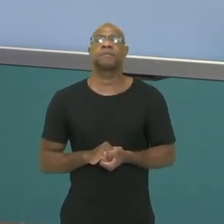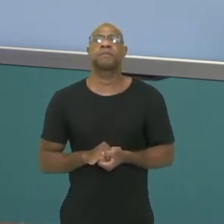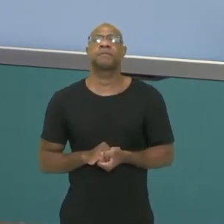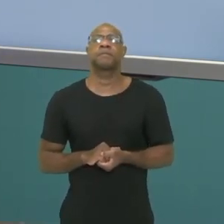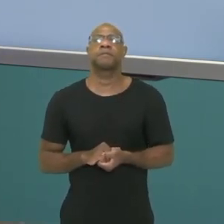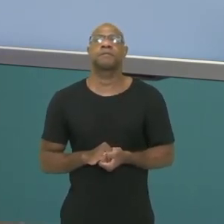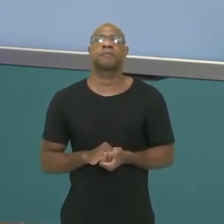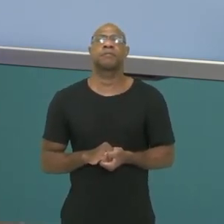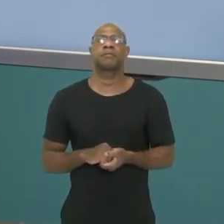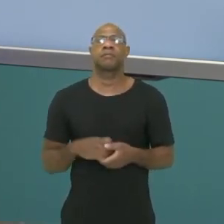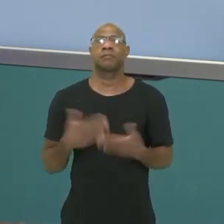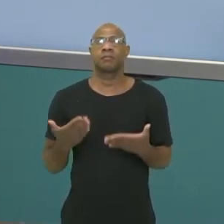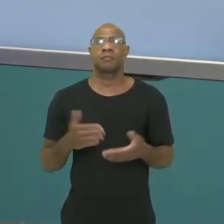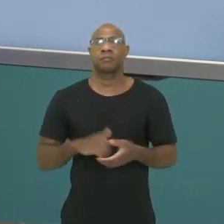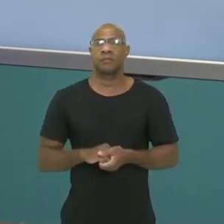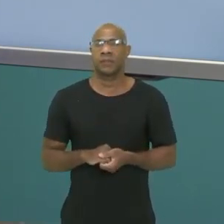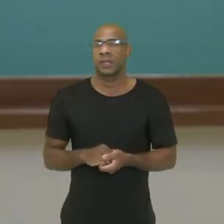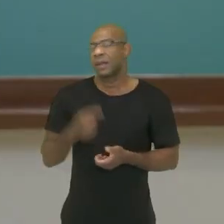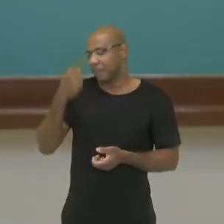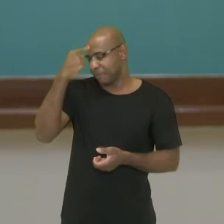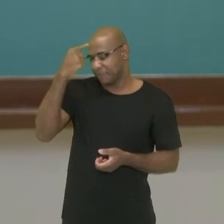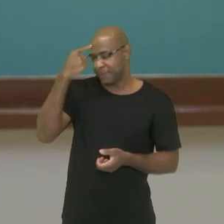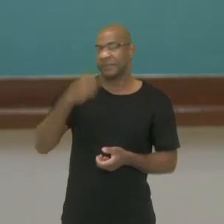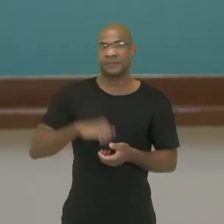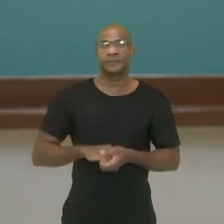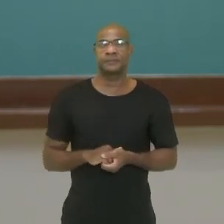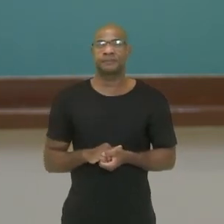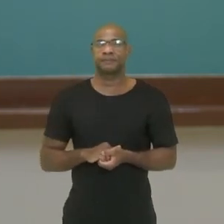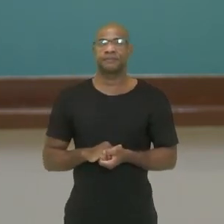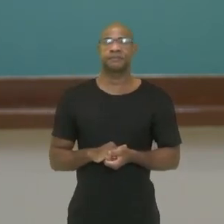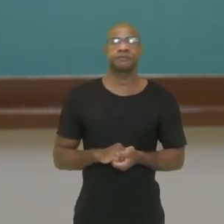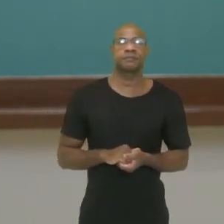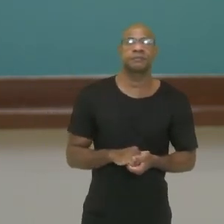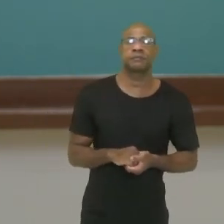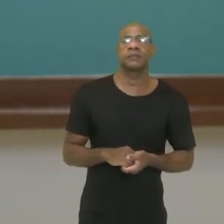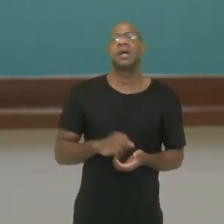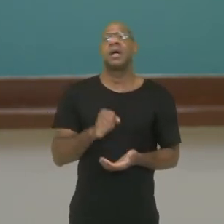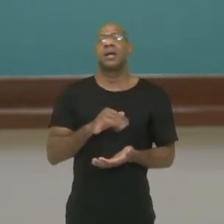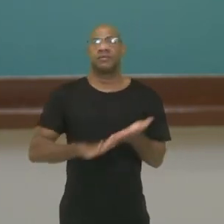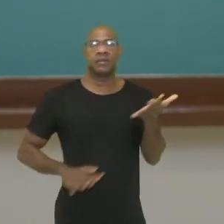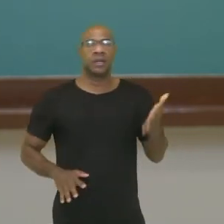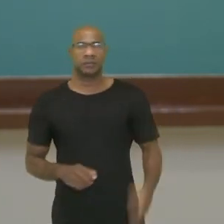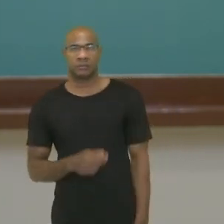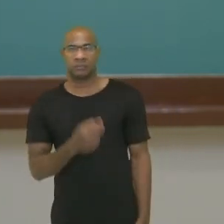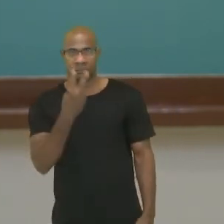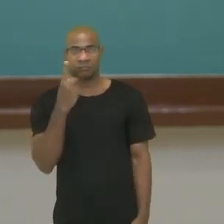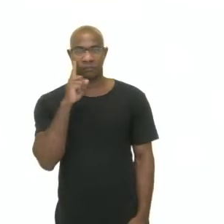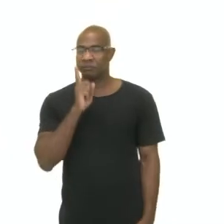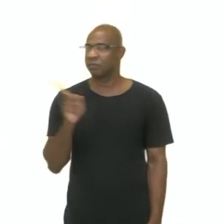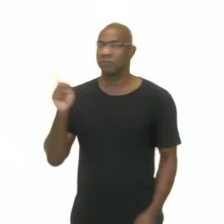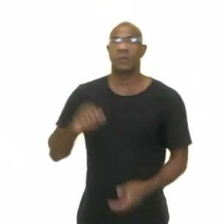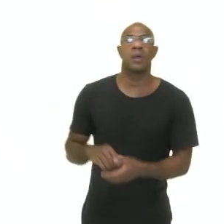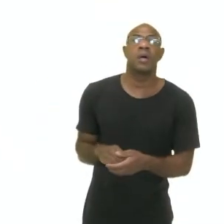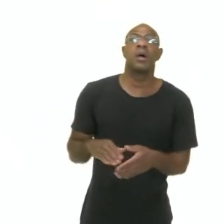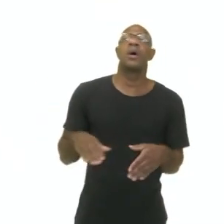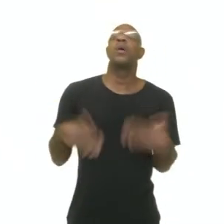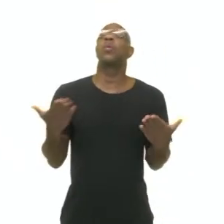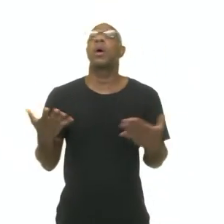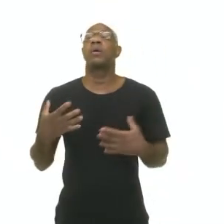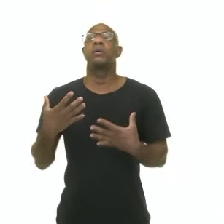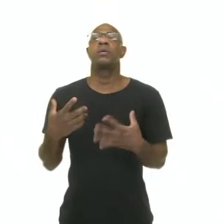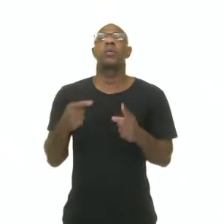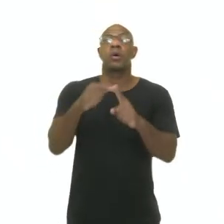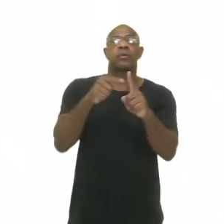violência. Reflitam sobre isso, pessoal. Vamos para mais uma atividade? Quais são as formas